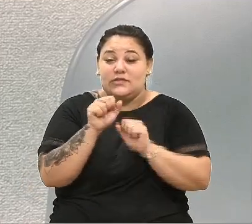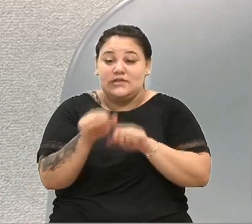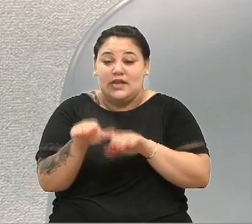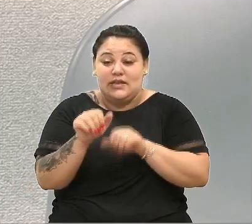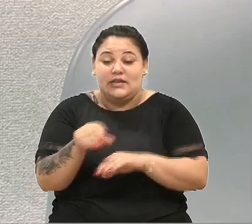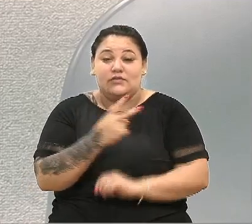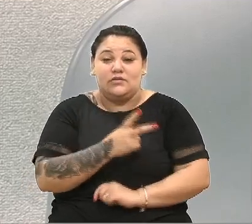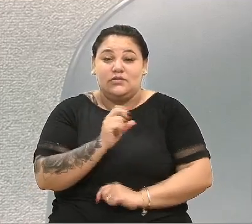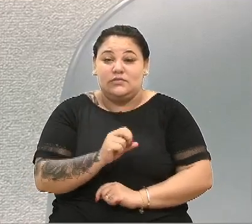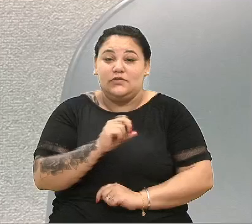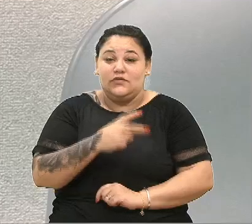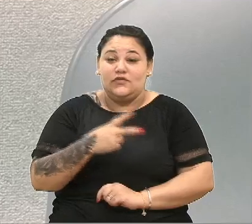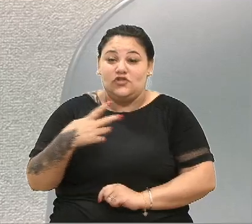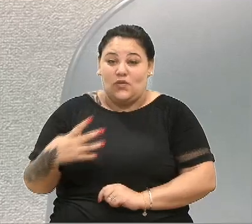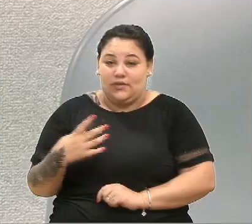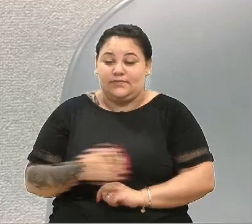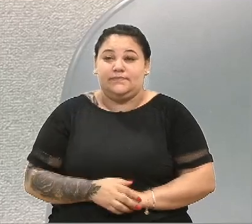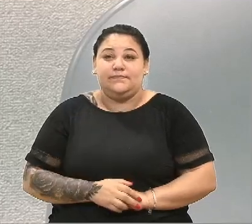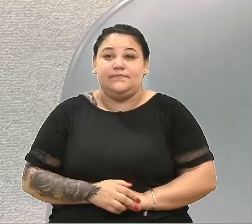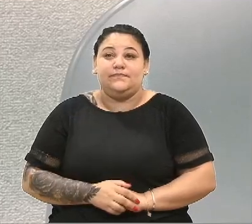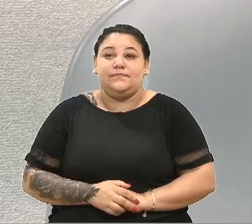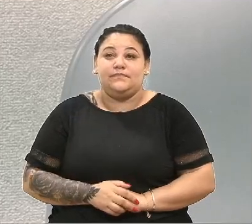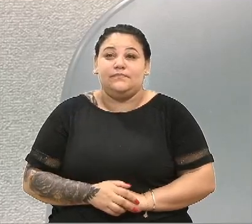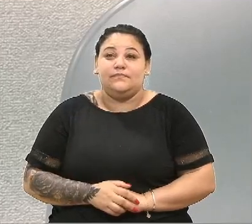de 2024.